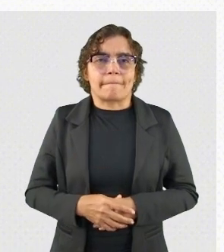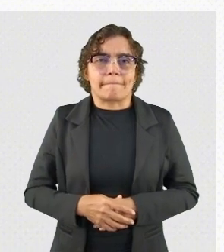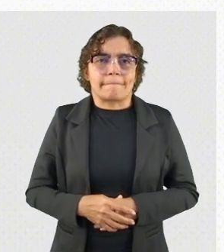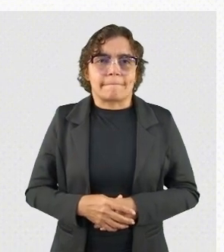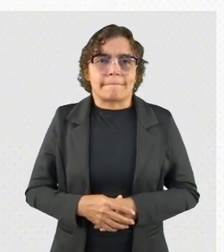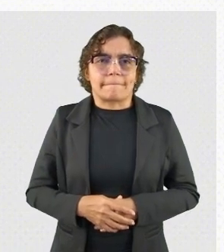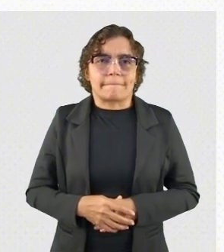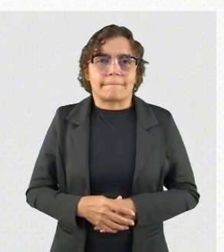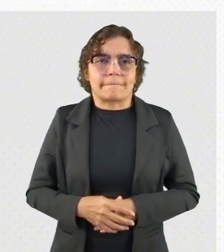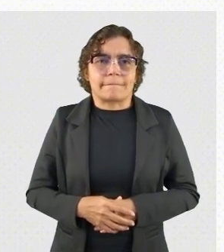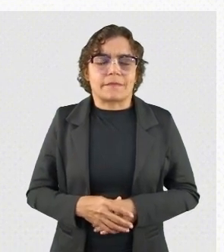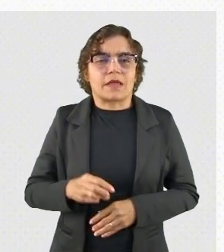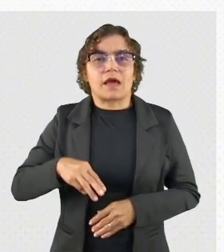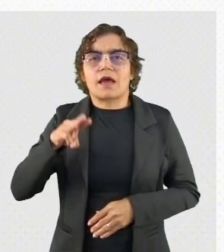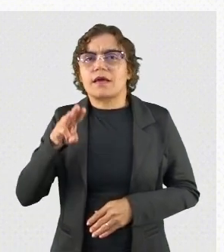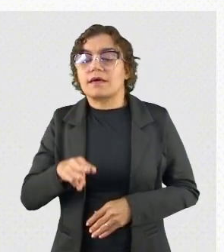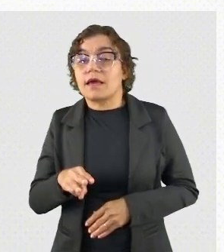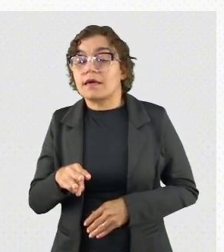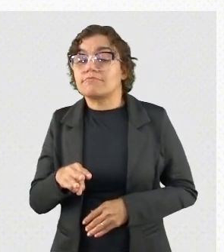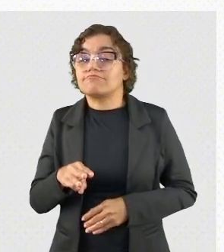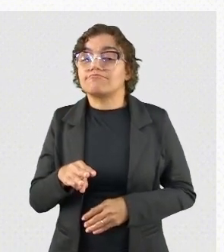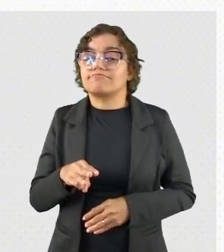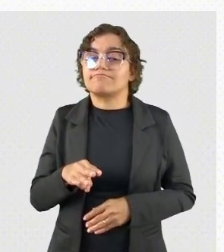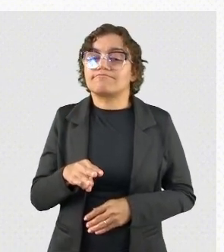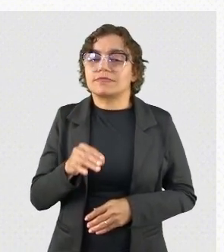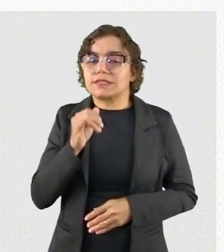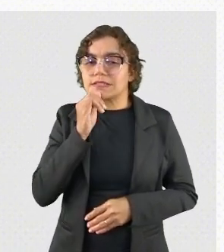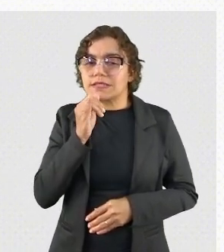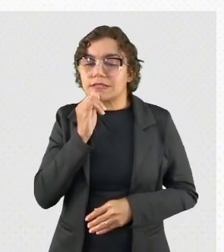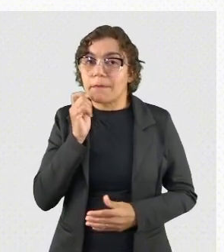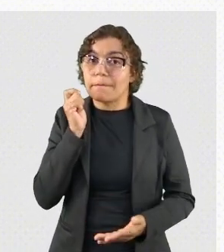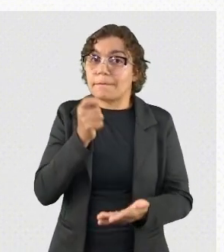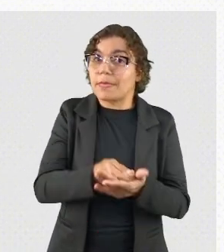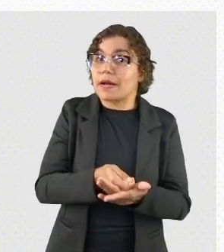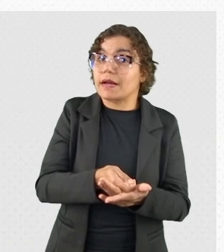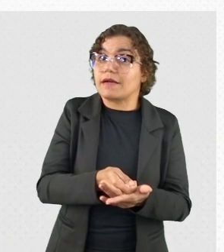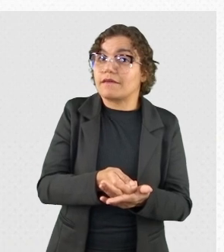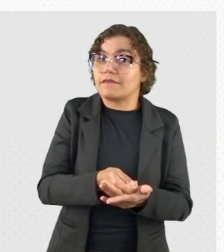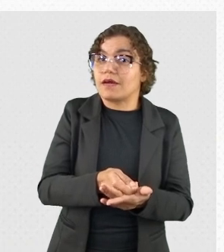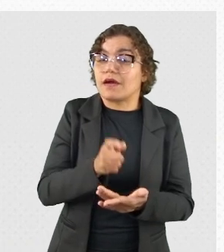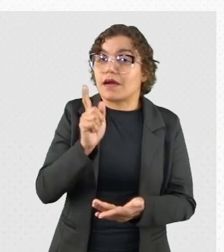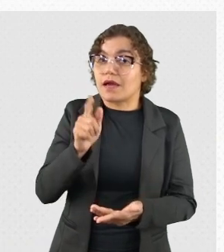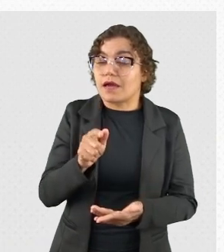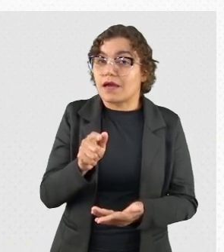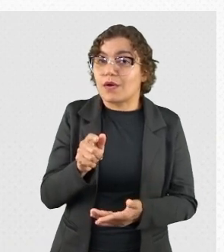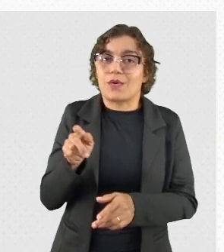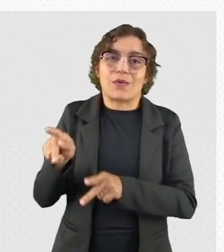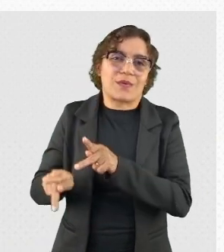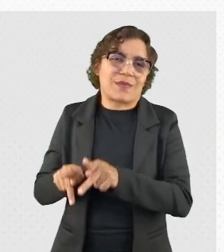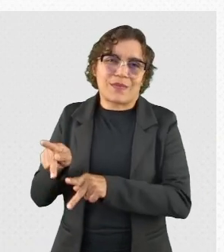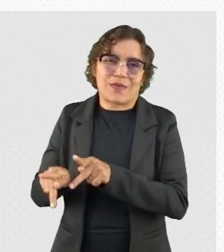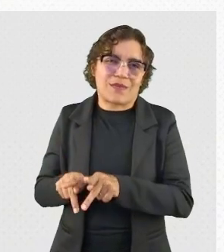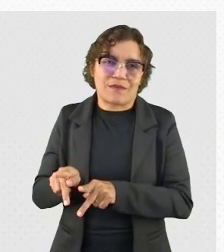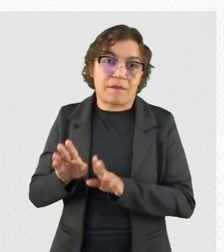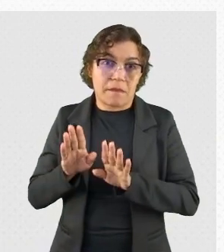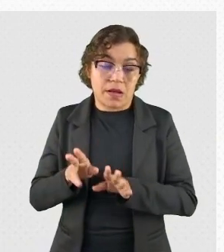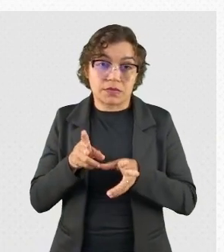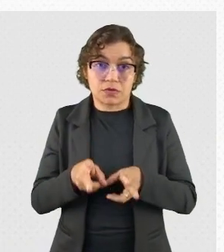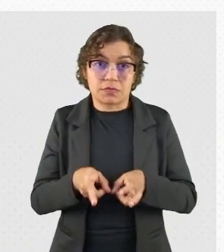de fato quem socializava essas perdas e quem pagava a conta no final era o resto da população. Mas